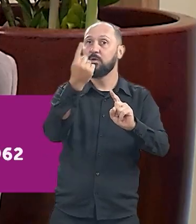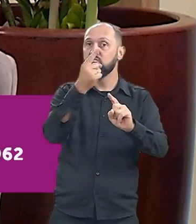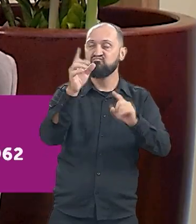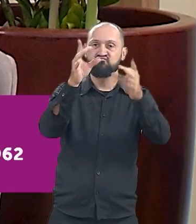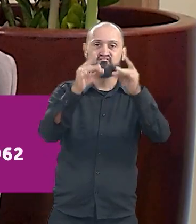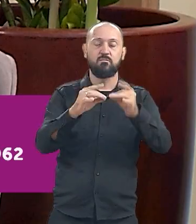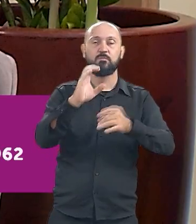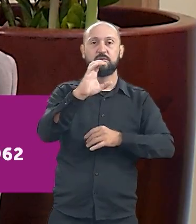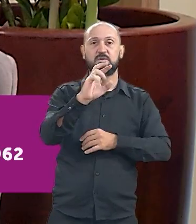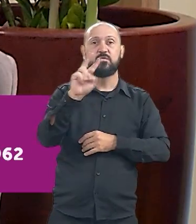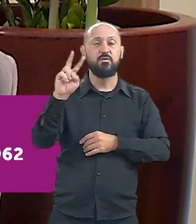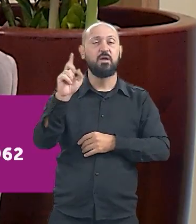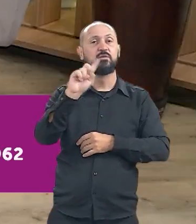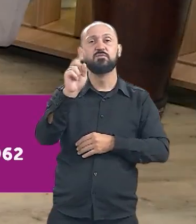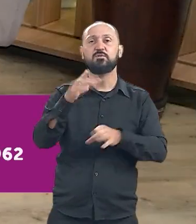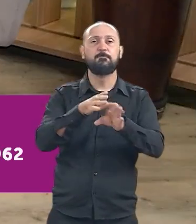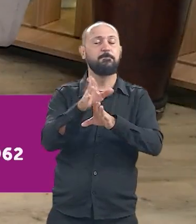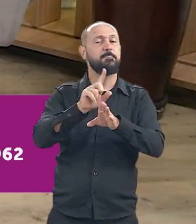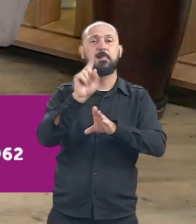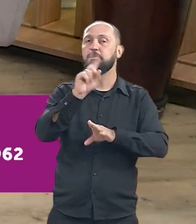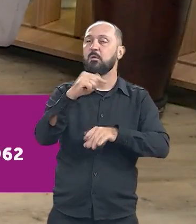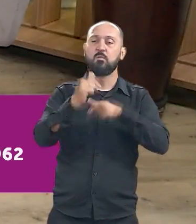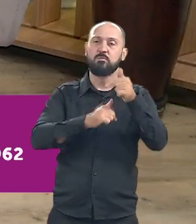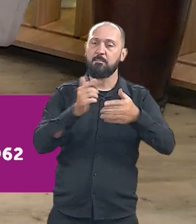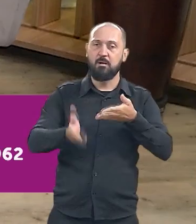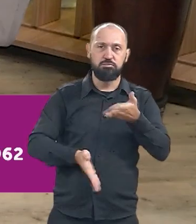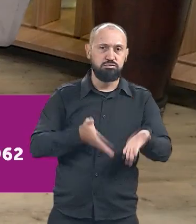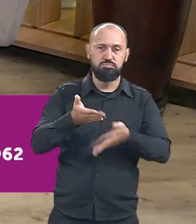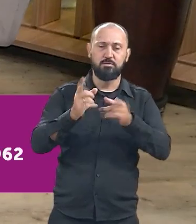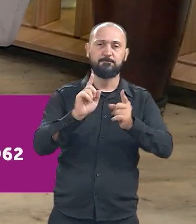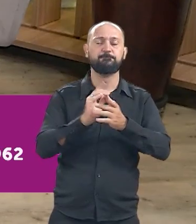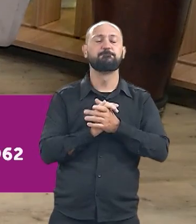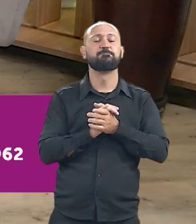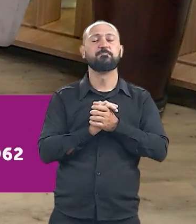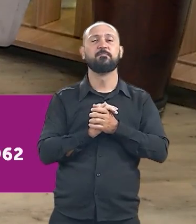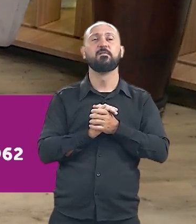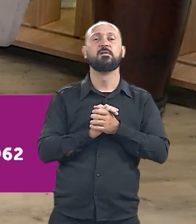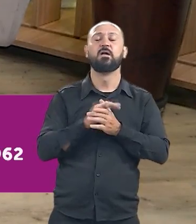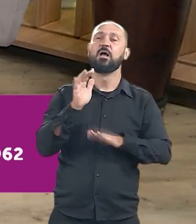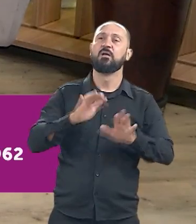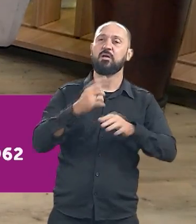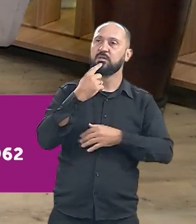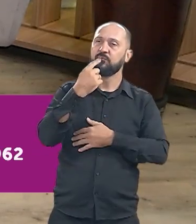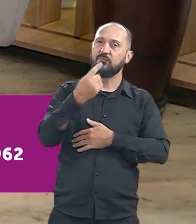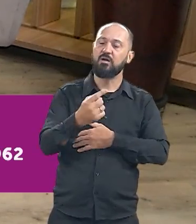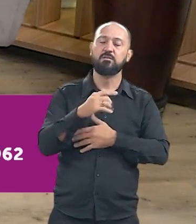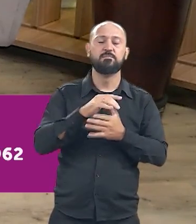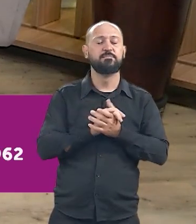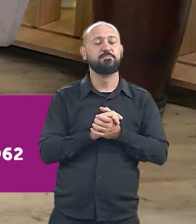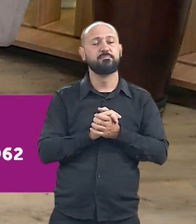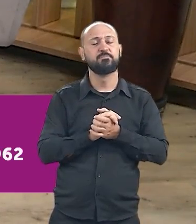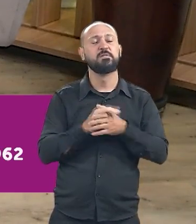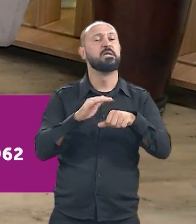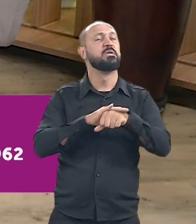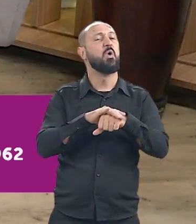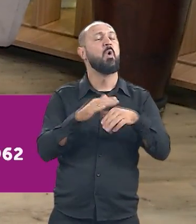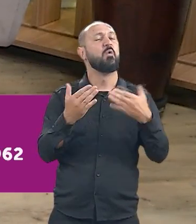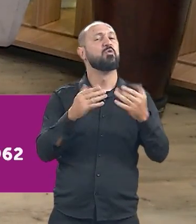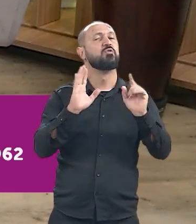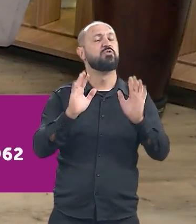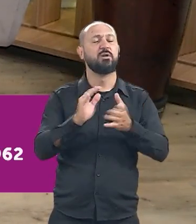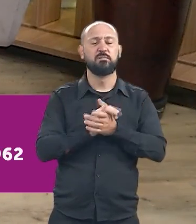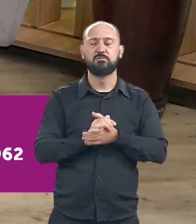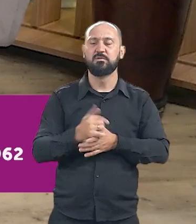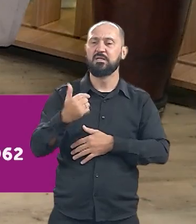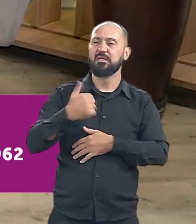trabalho terapêutico. Exatamente, né? E às vezes você fala assim, por exemplo, nós falamos muito assim, será que eu tenho